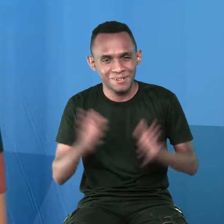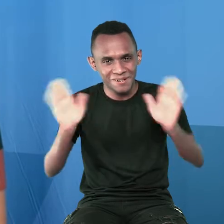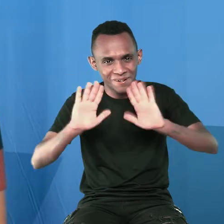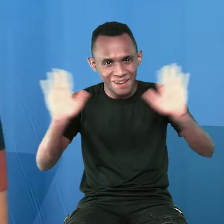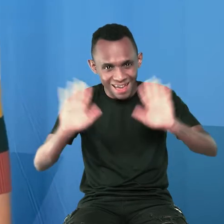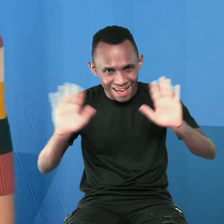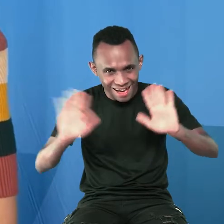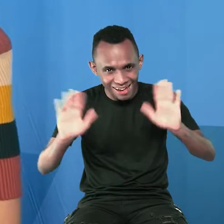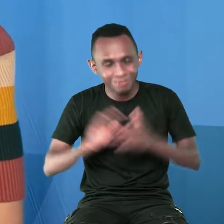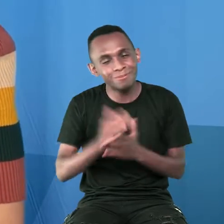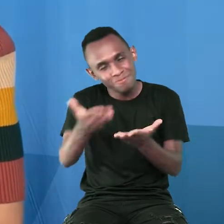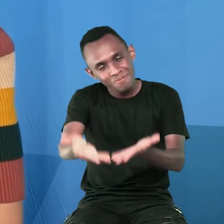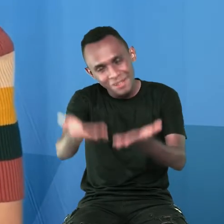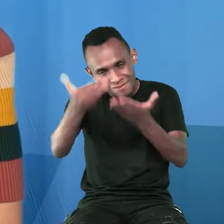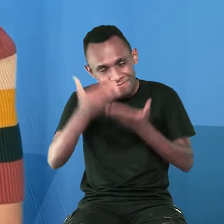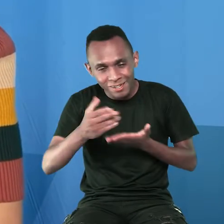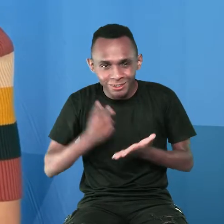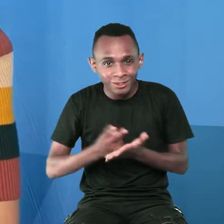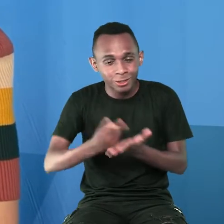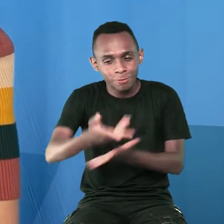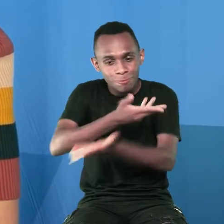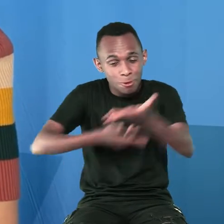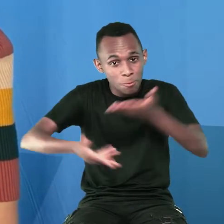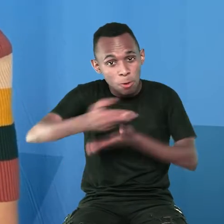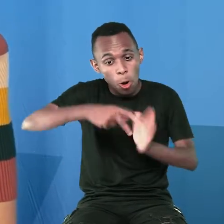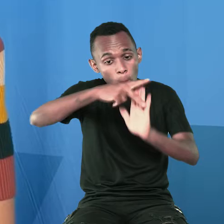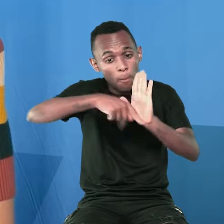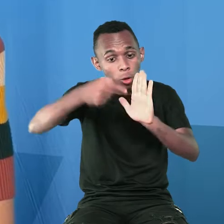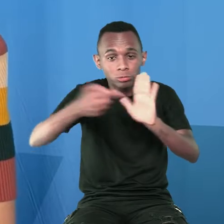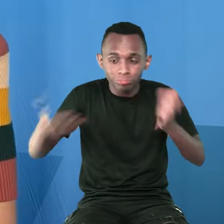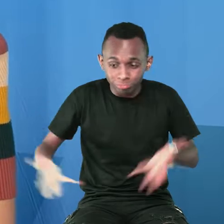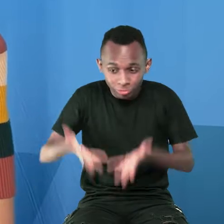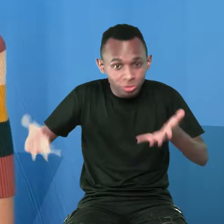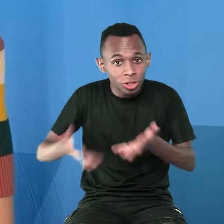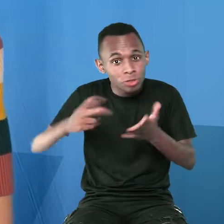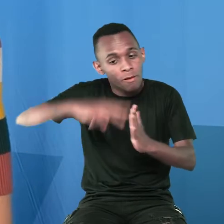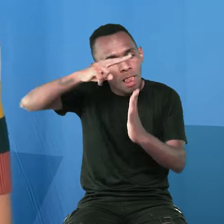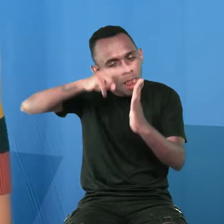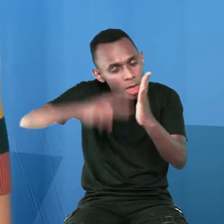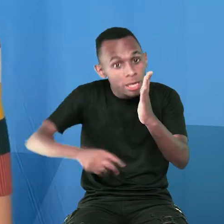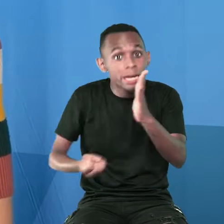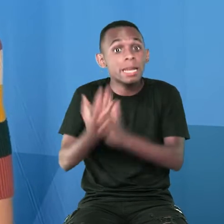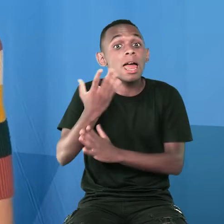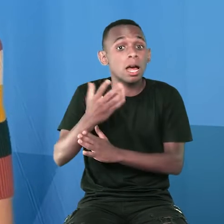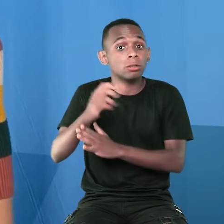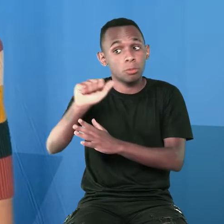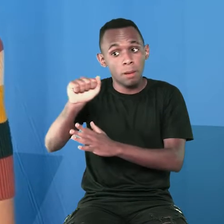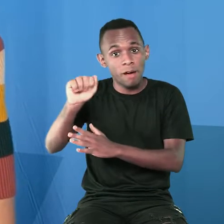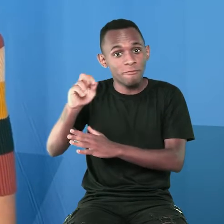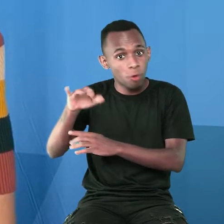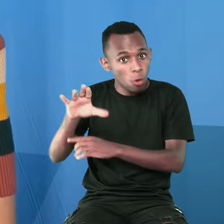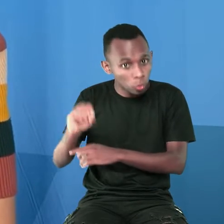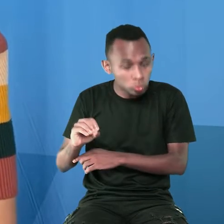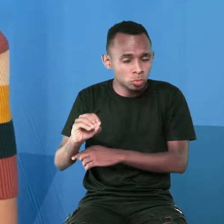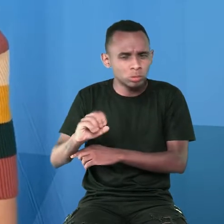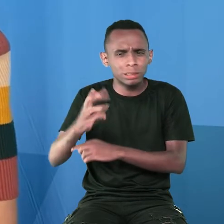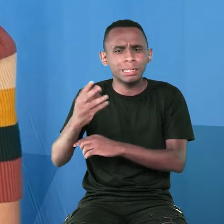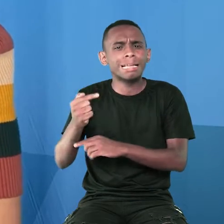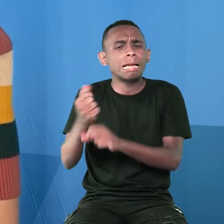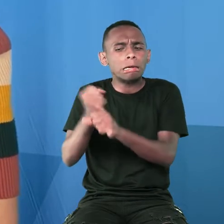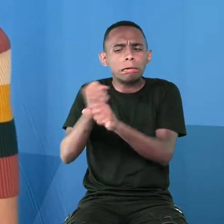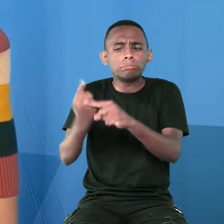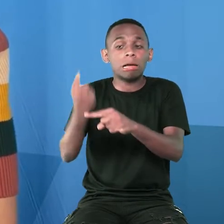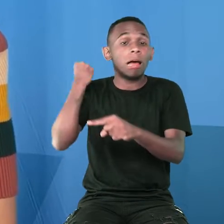Olá, sejam bem-vindos ao Sempre um Papo, um projeto de promoção da leitura criado por Afonso Borges há 37 anos. Você